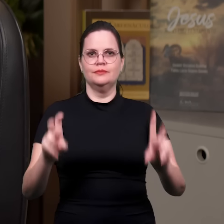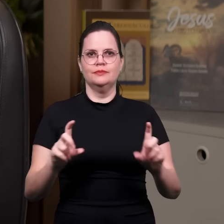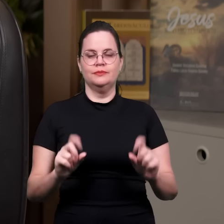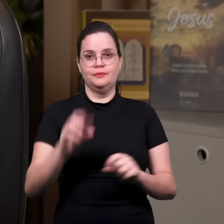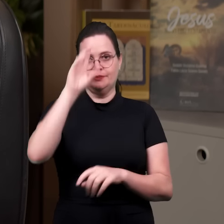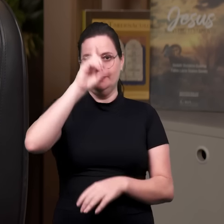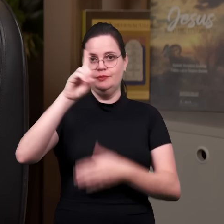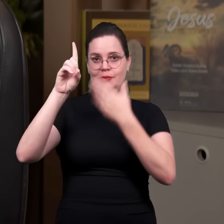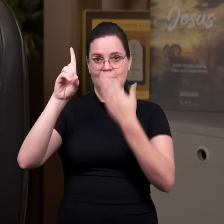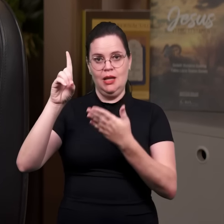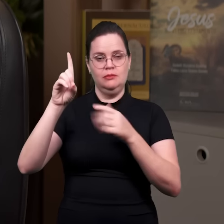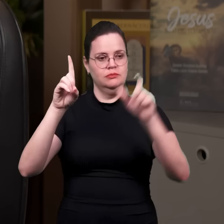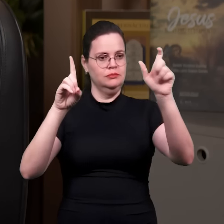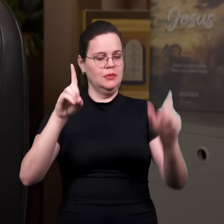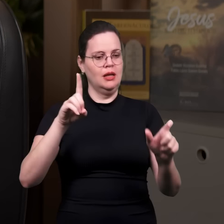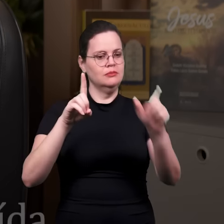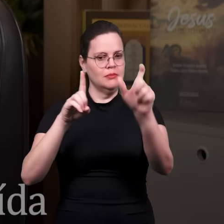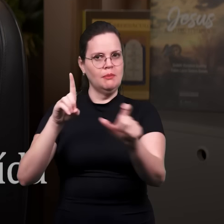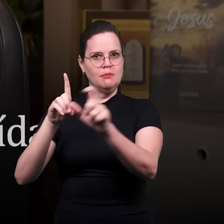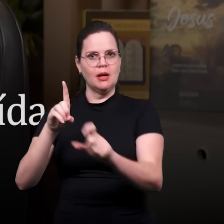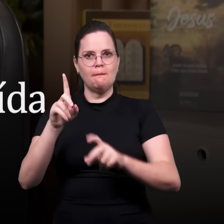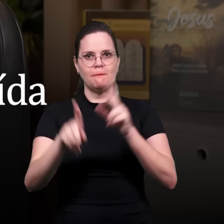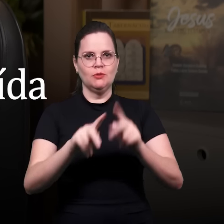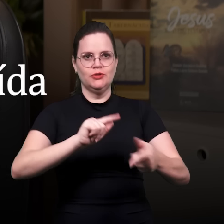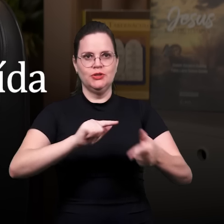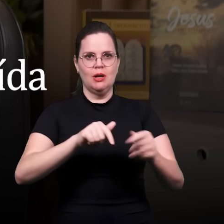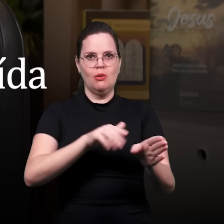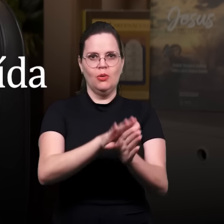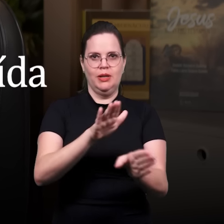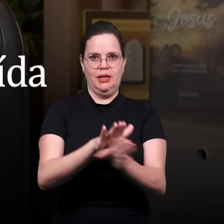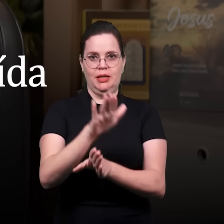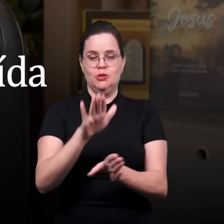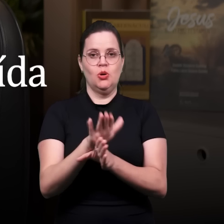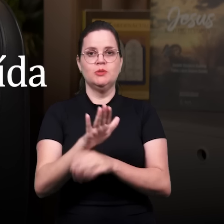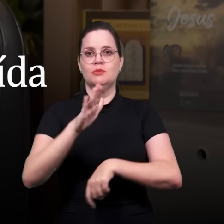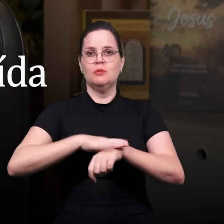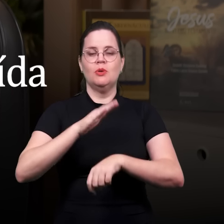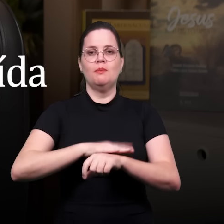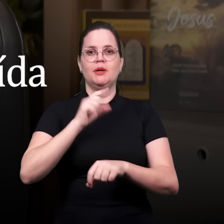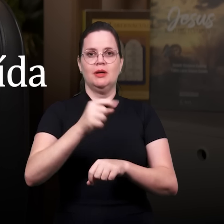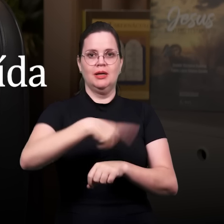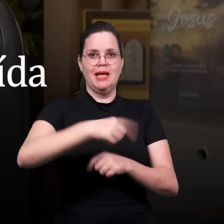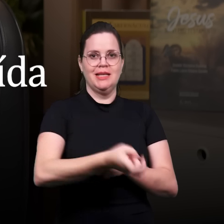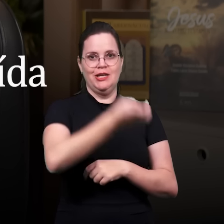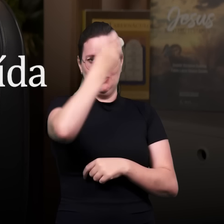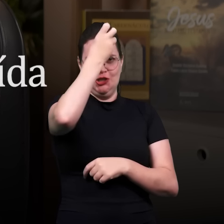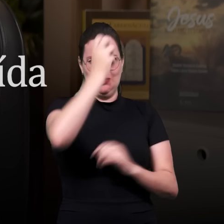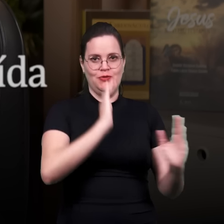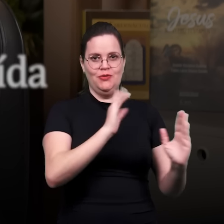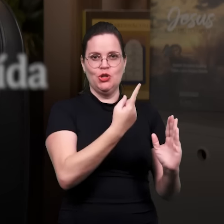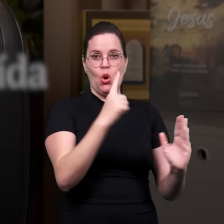orientações que Deus ele deu para o seu povo Israel nos últimos instantes que eles estavam vivendo no